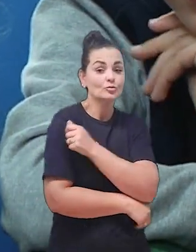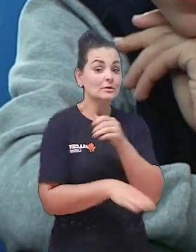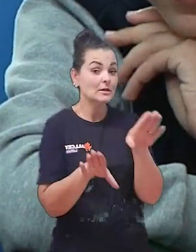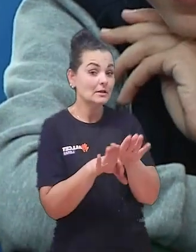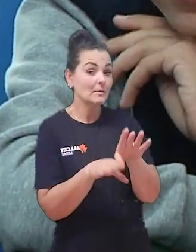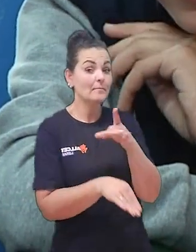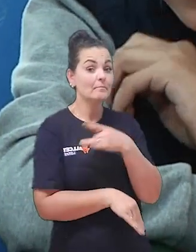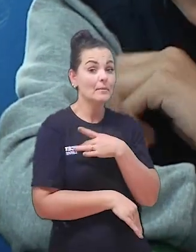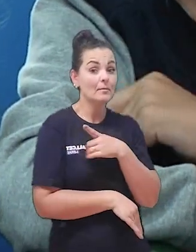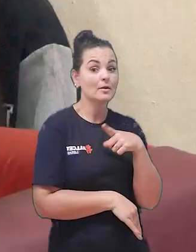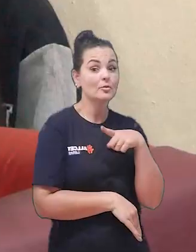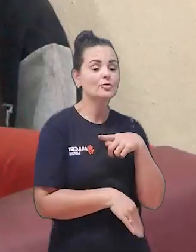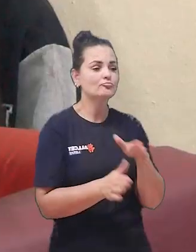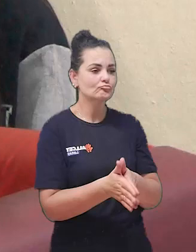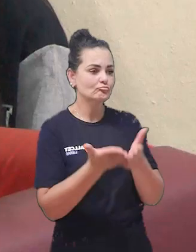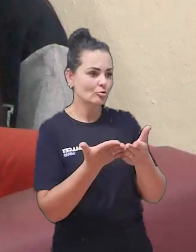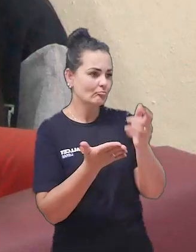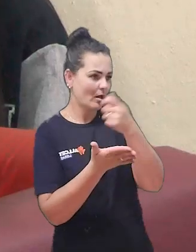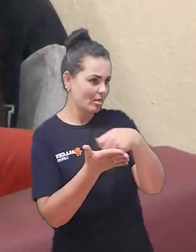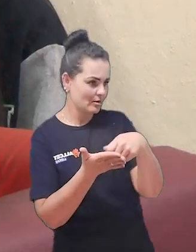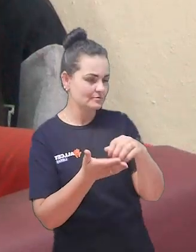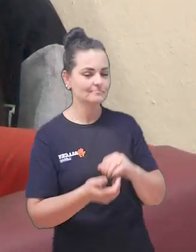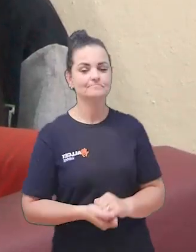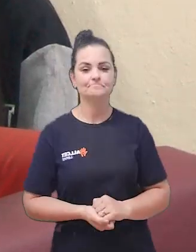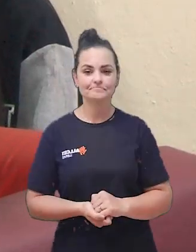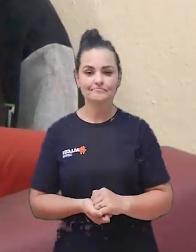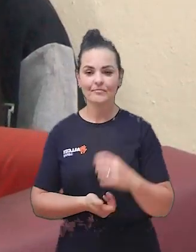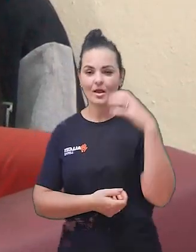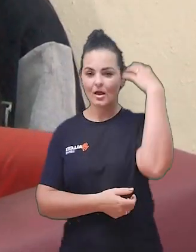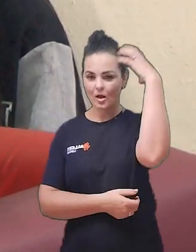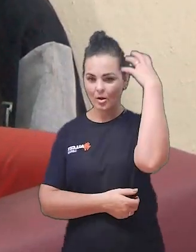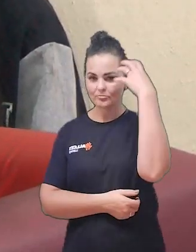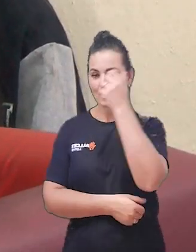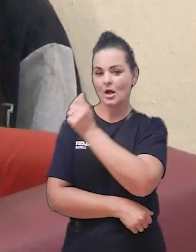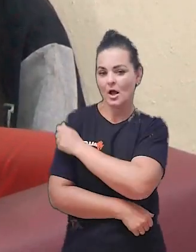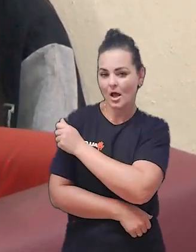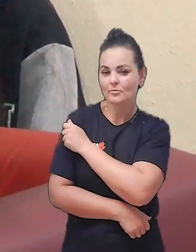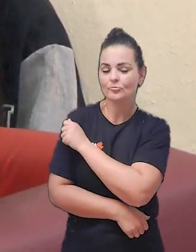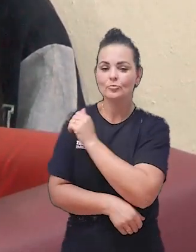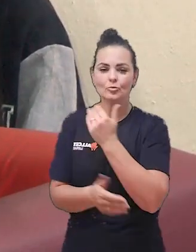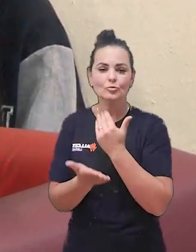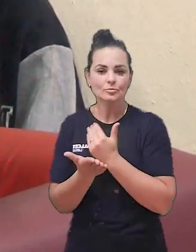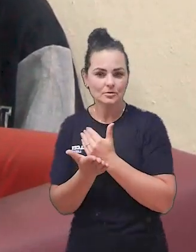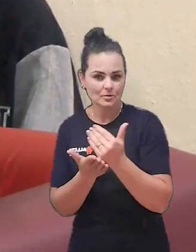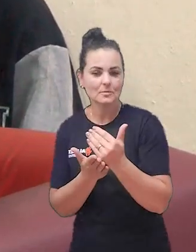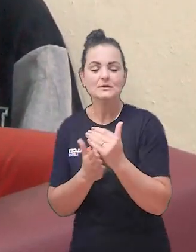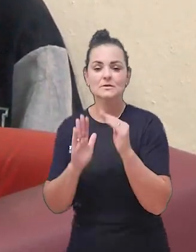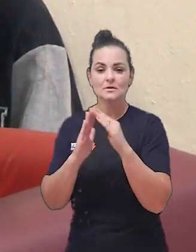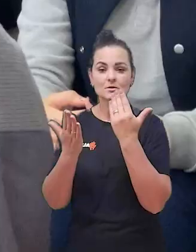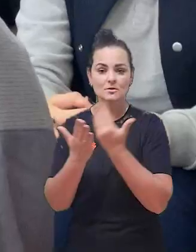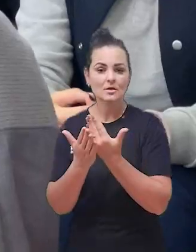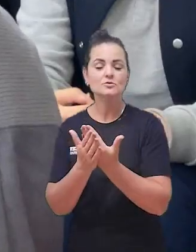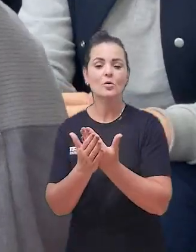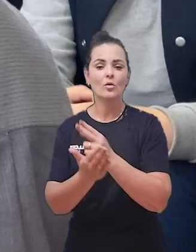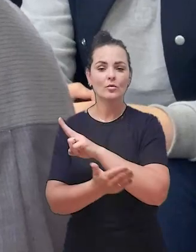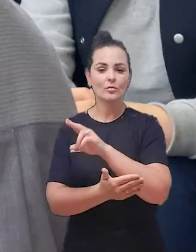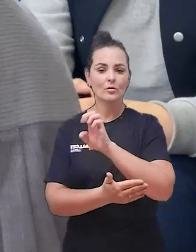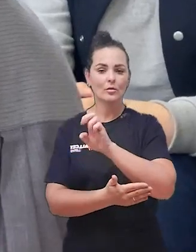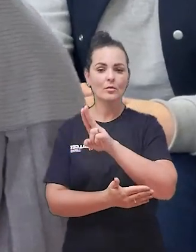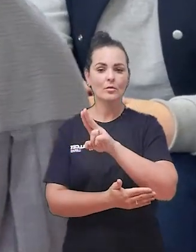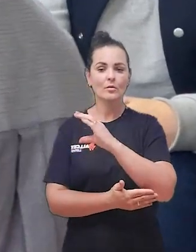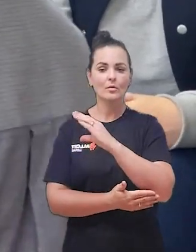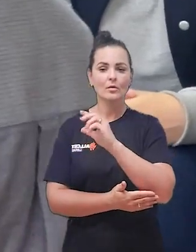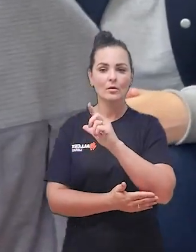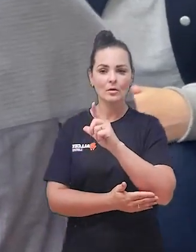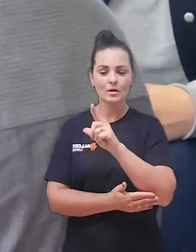desse tal livro de anotações. Osmair aluno, eu ingressei na Euclides da Cunha, lá em Nereu, né? Tua